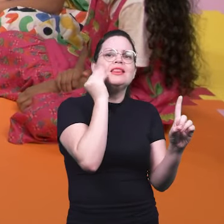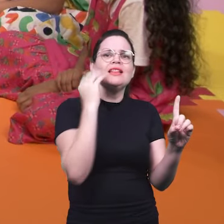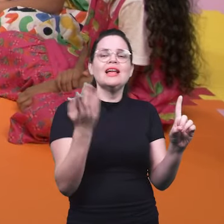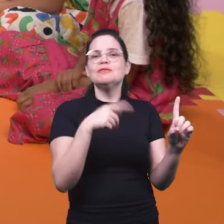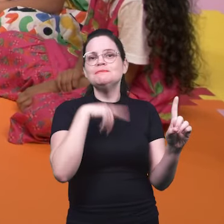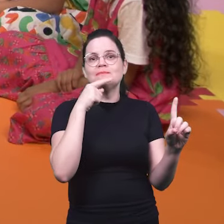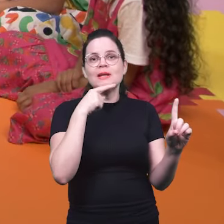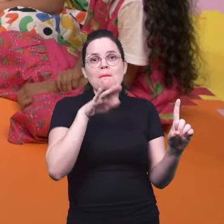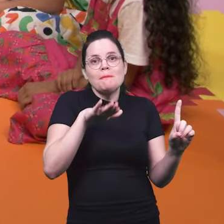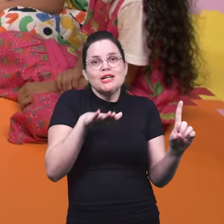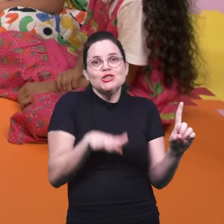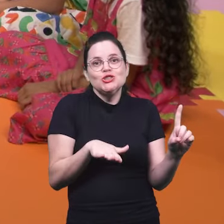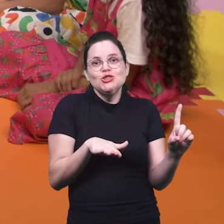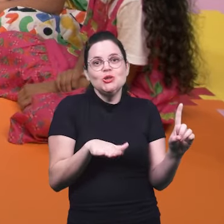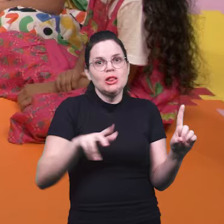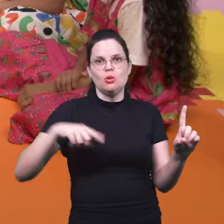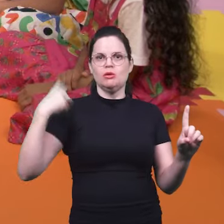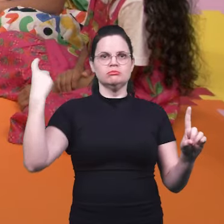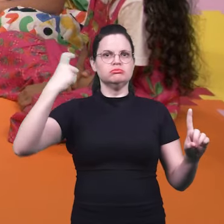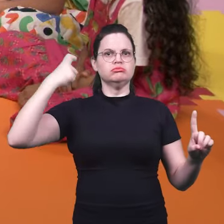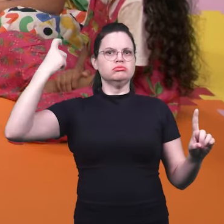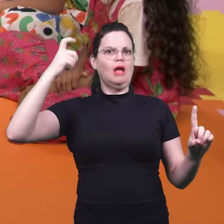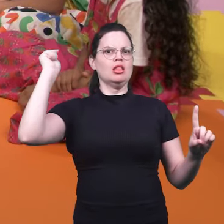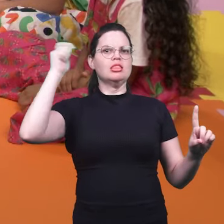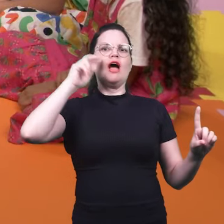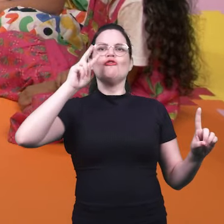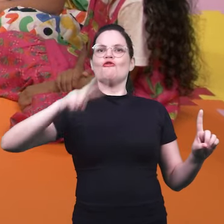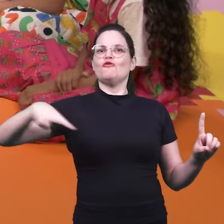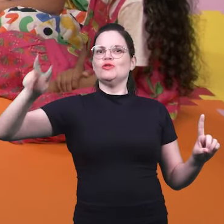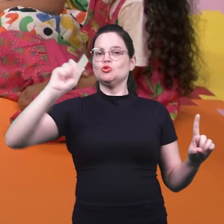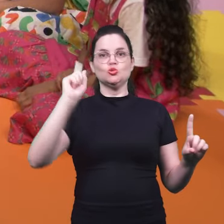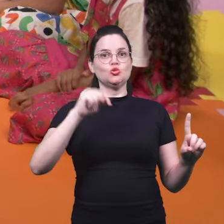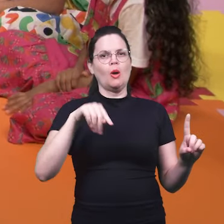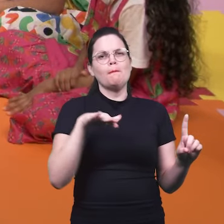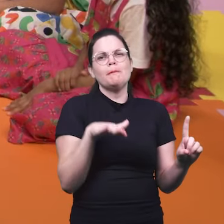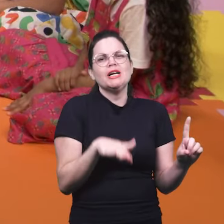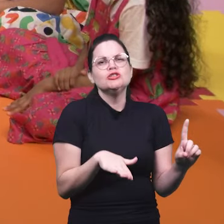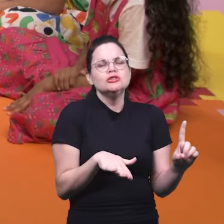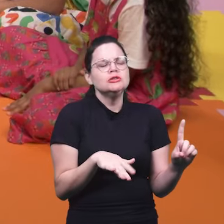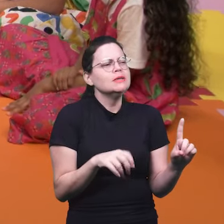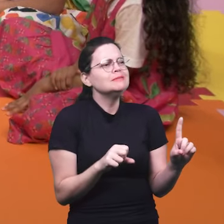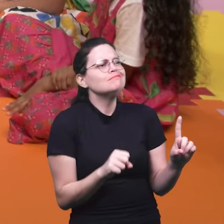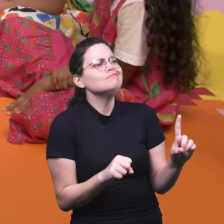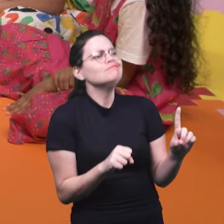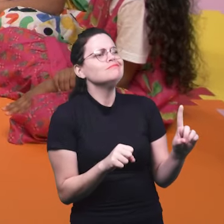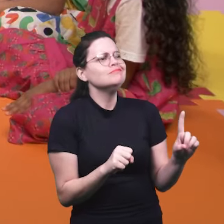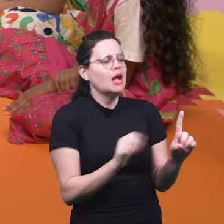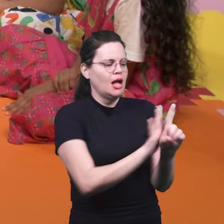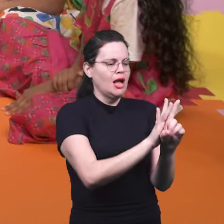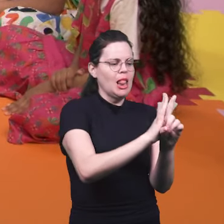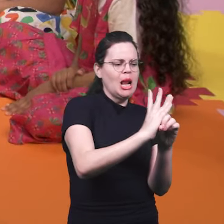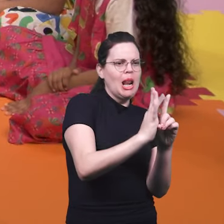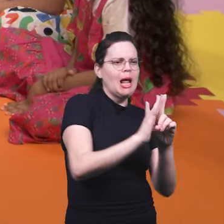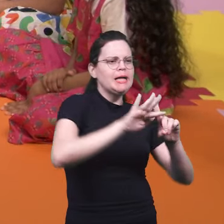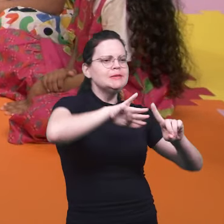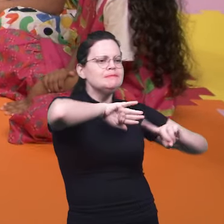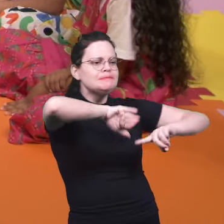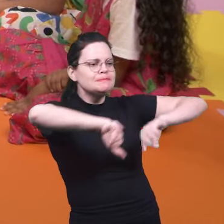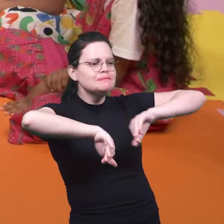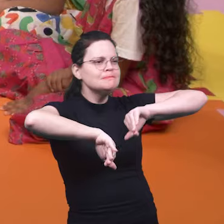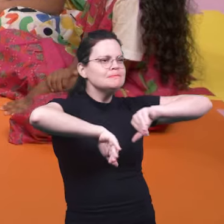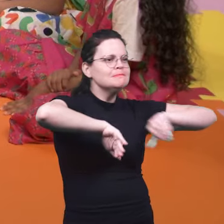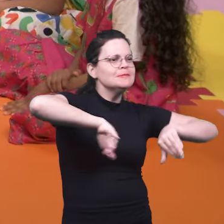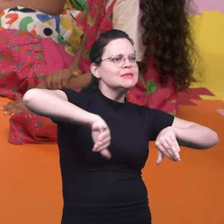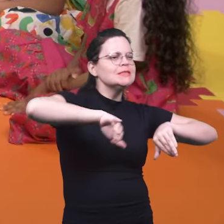era um homem baixo ele não era alto então aquela multidão que estava ali ao redor de Jesus